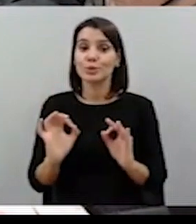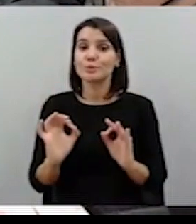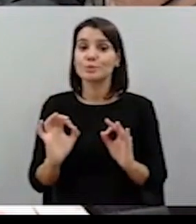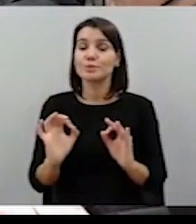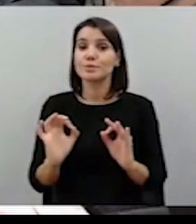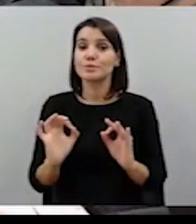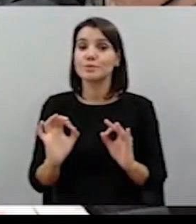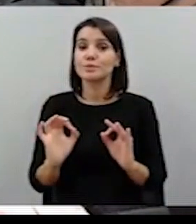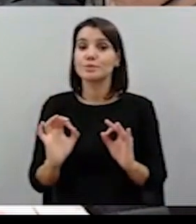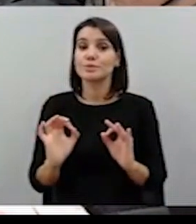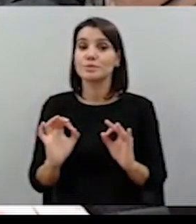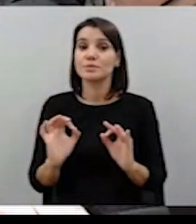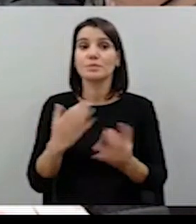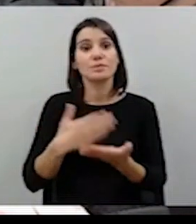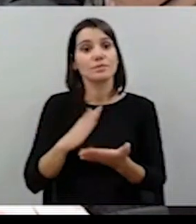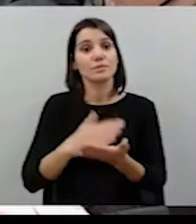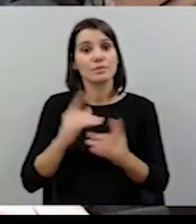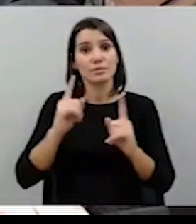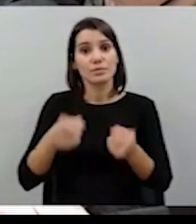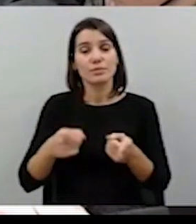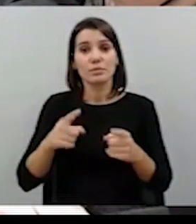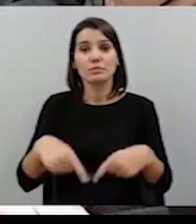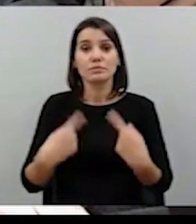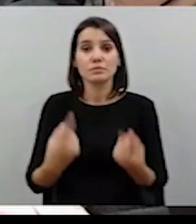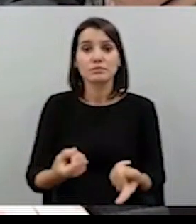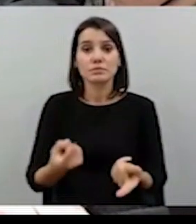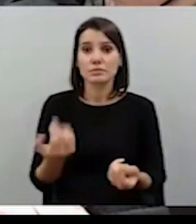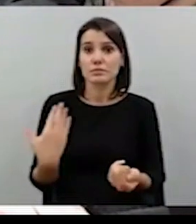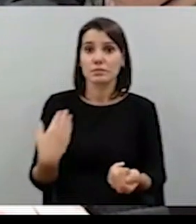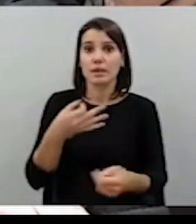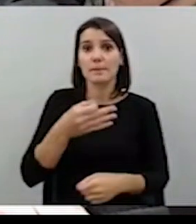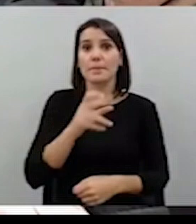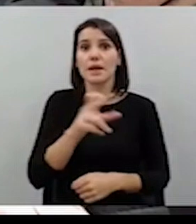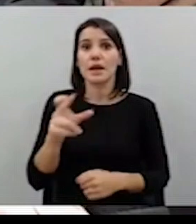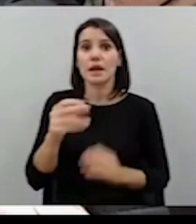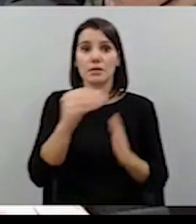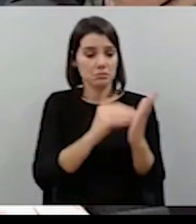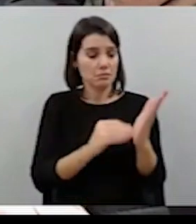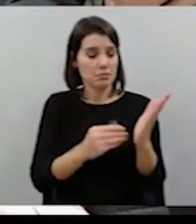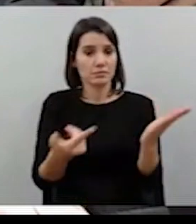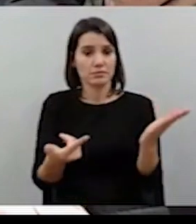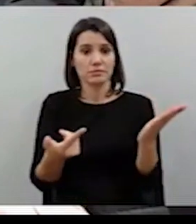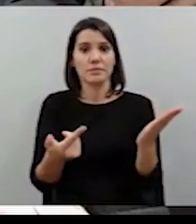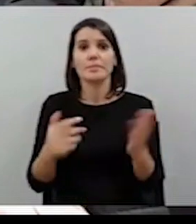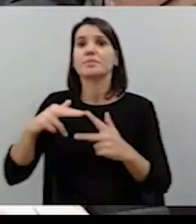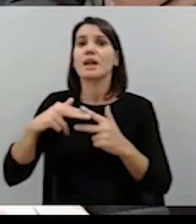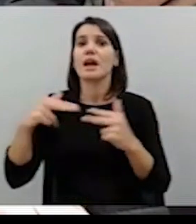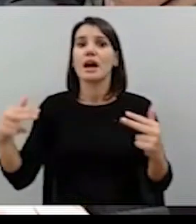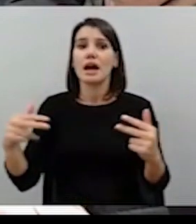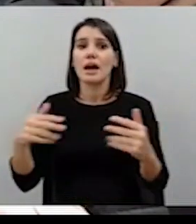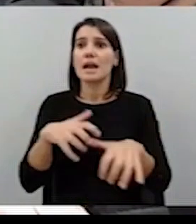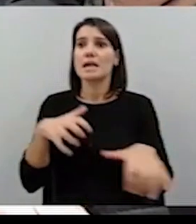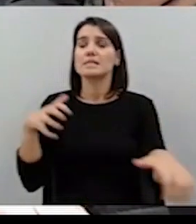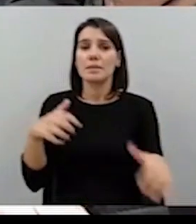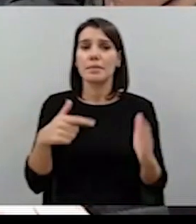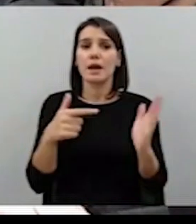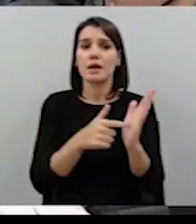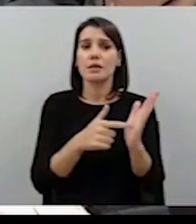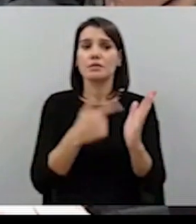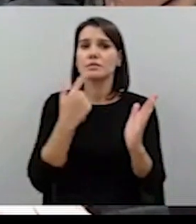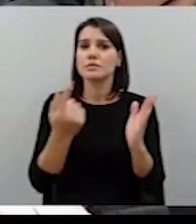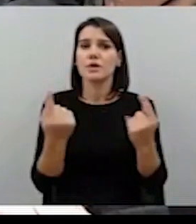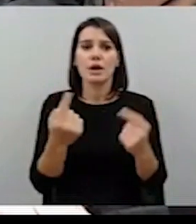lançar a empreitada. E depois as afirmações recentes dos PRR, que são constatáveis nas atas da Câmara e da Assembleia Municipal, e são declarações